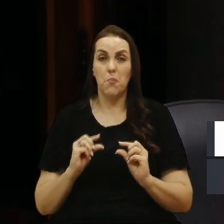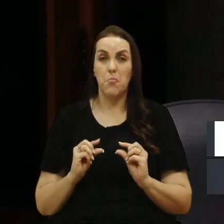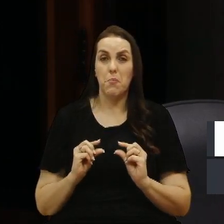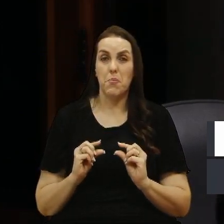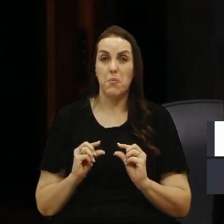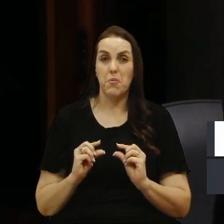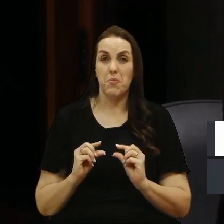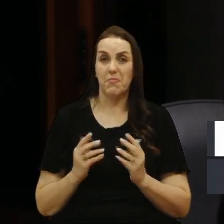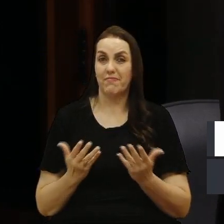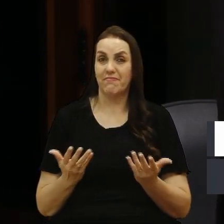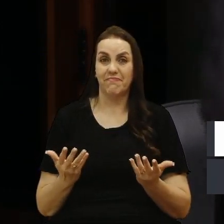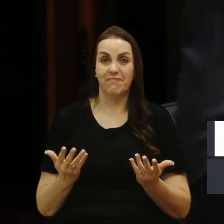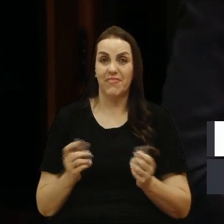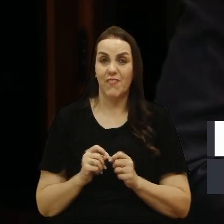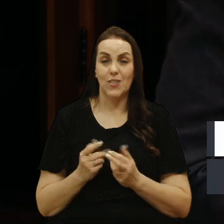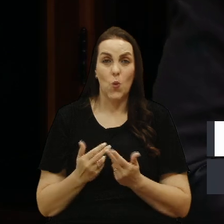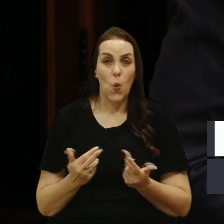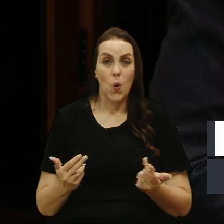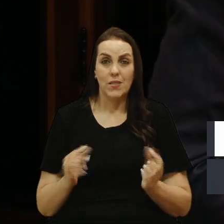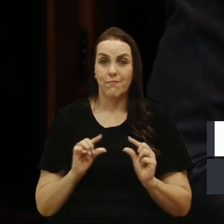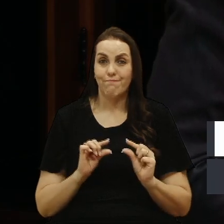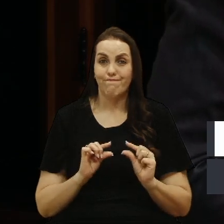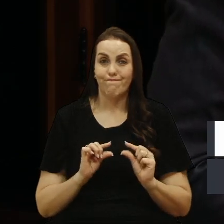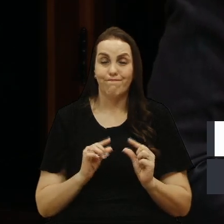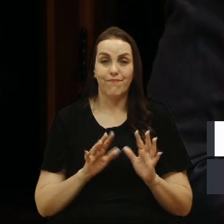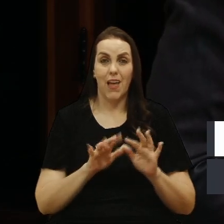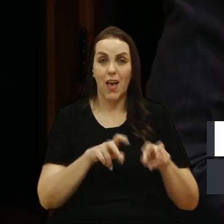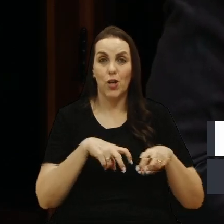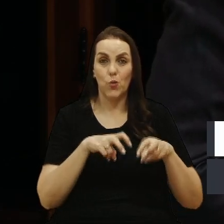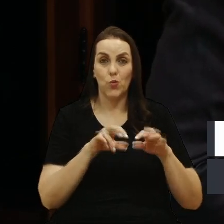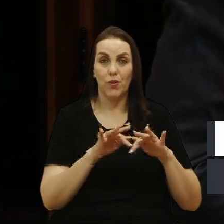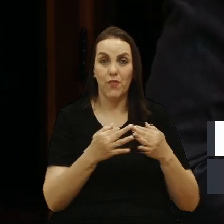pelos agricultores familiares da nossa cidade.